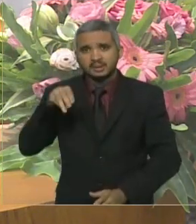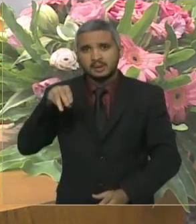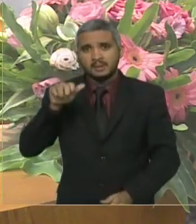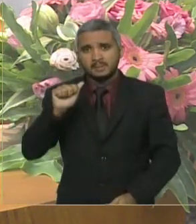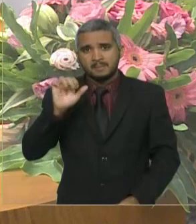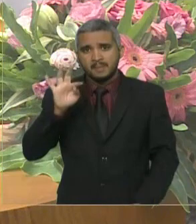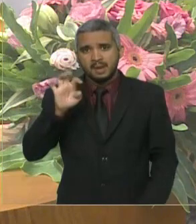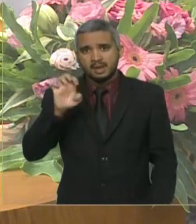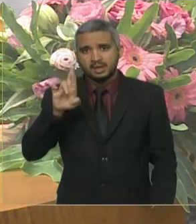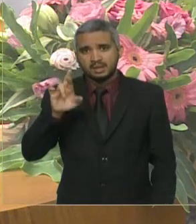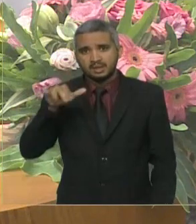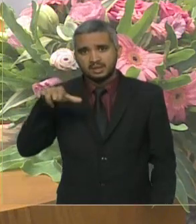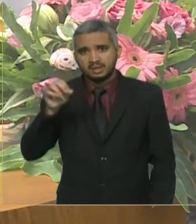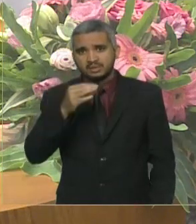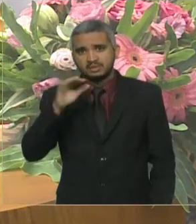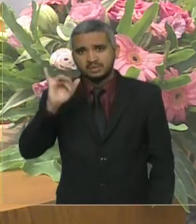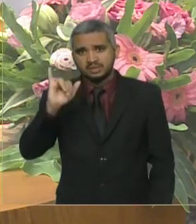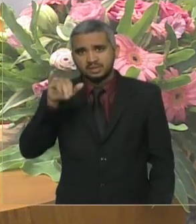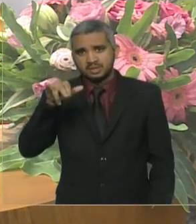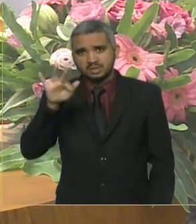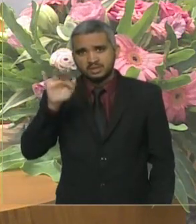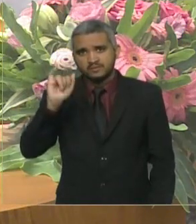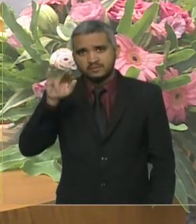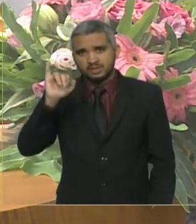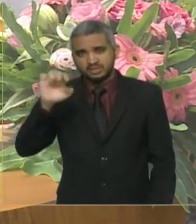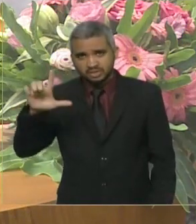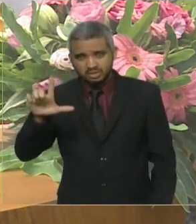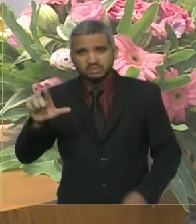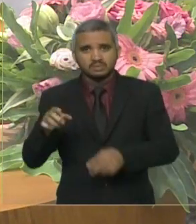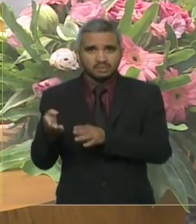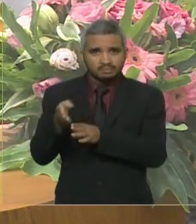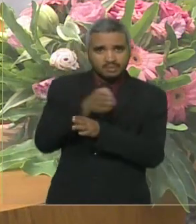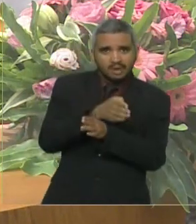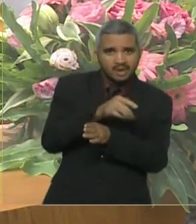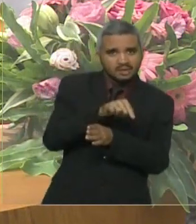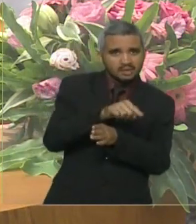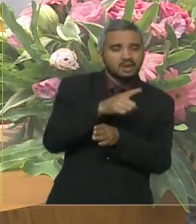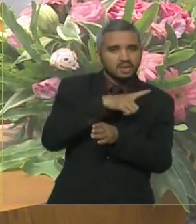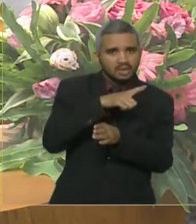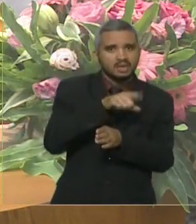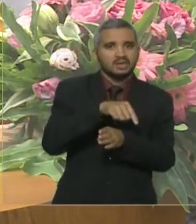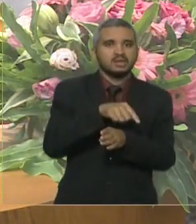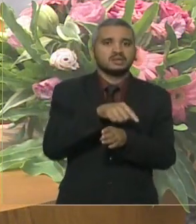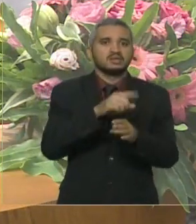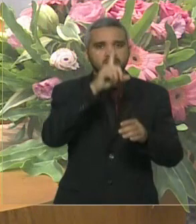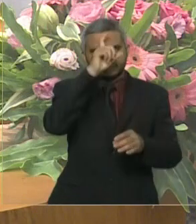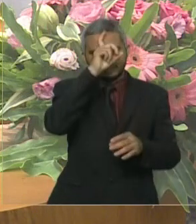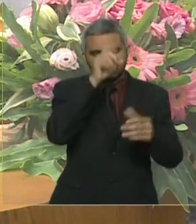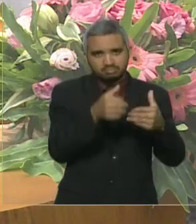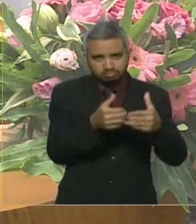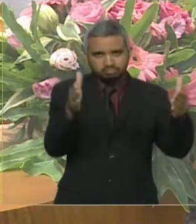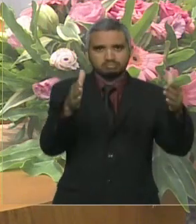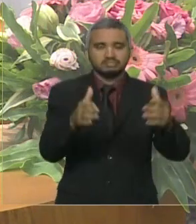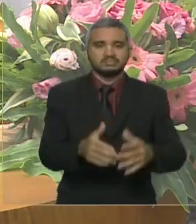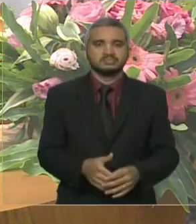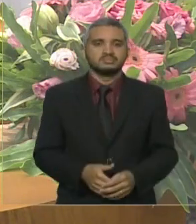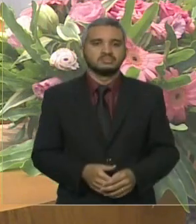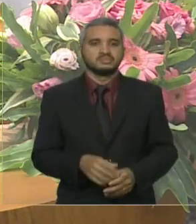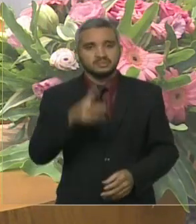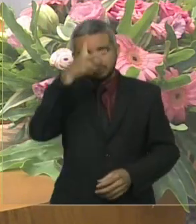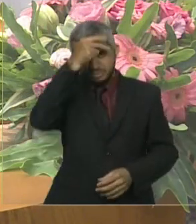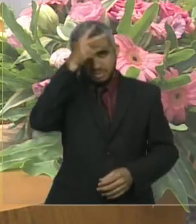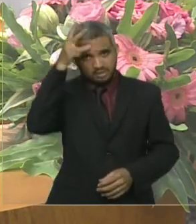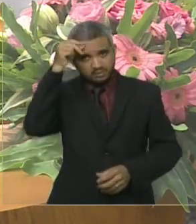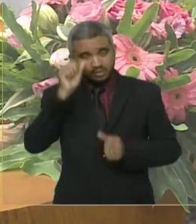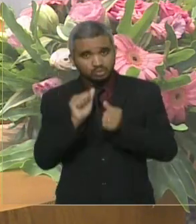Estaremos entregando o anexo do hospital Acriso Figueira, como também o prefeito, junto com a